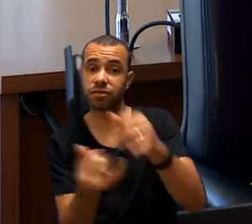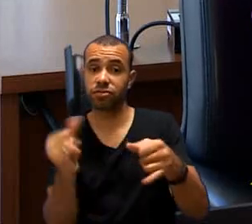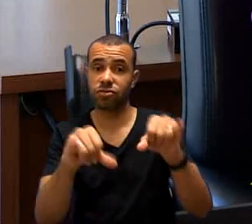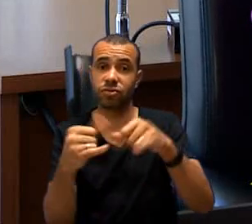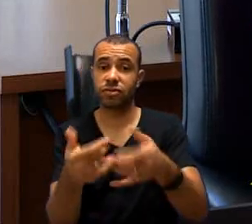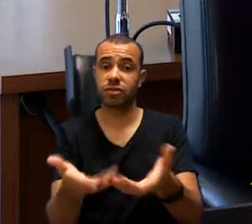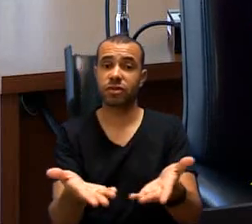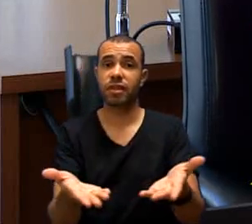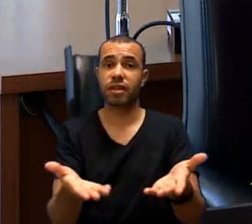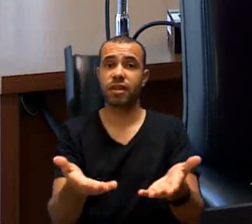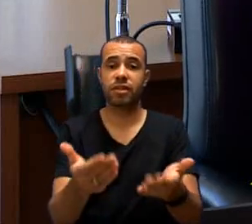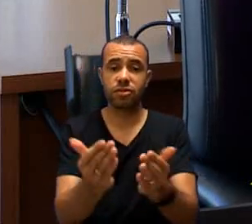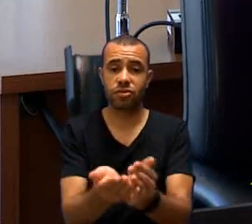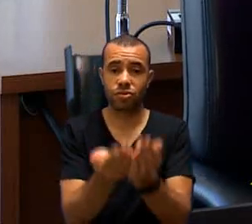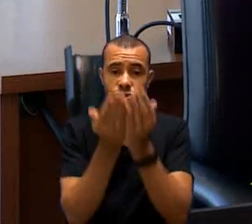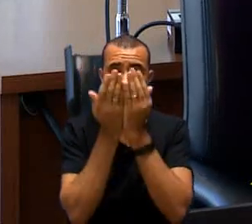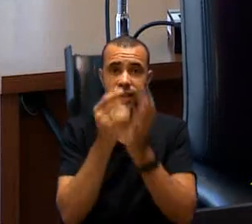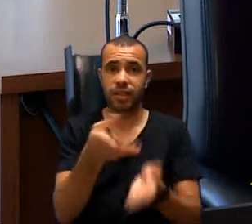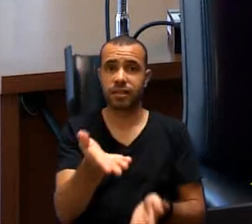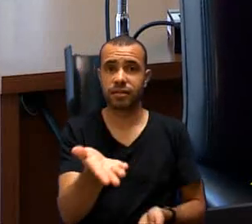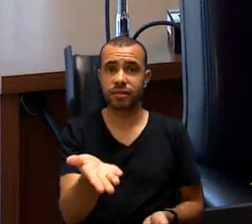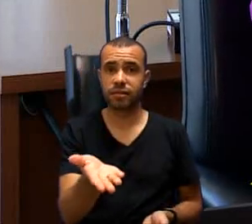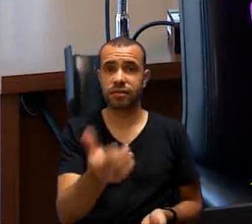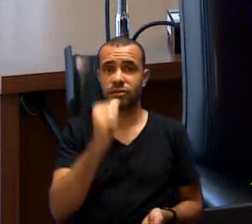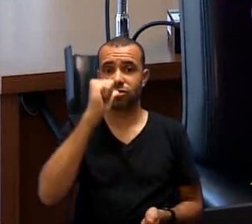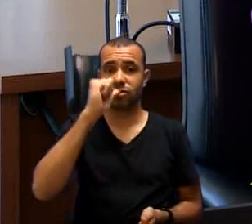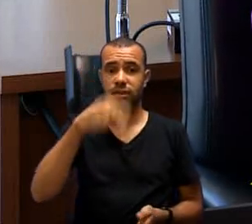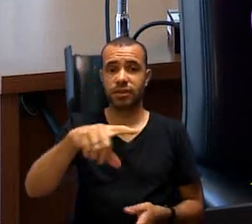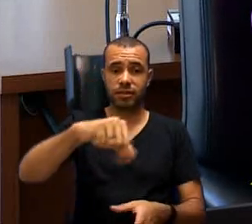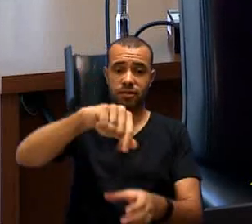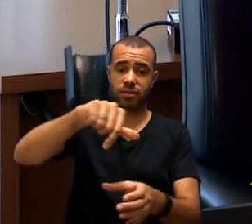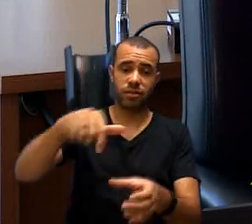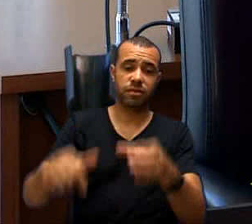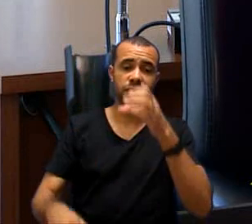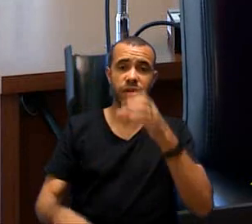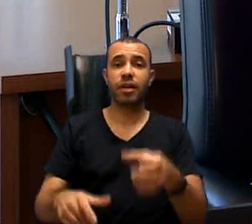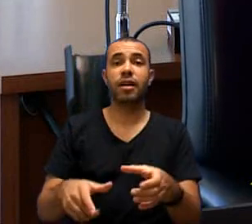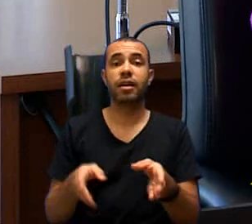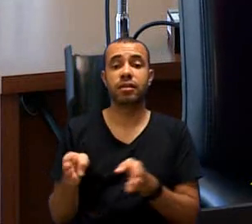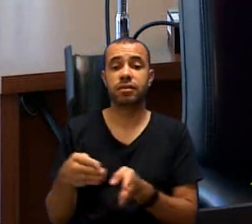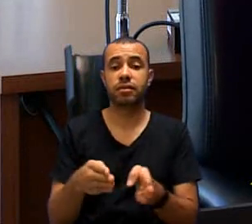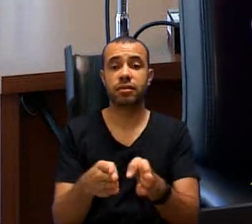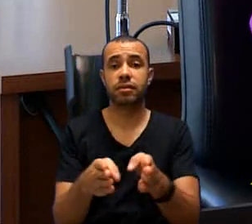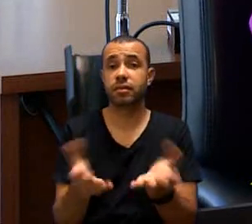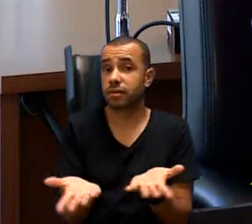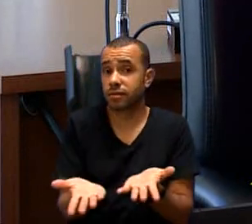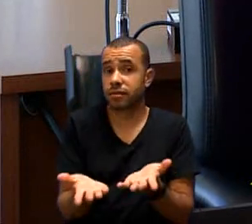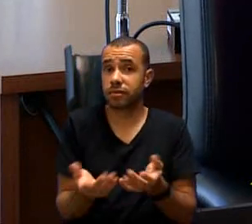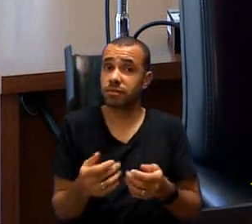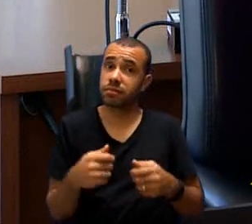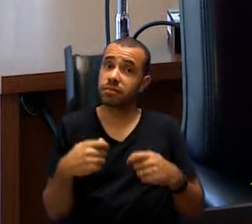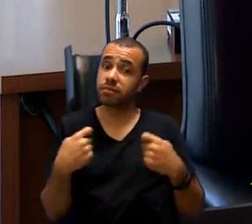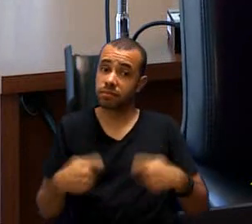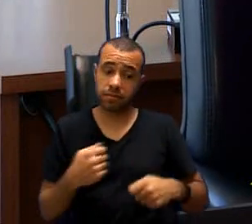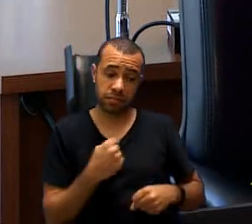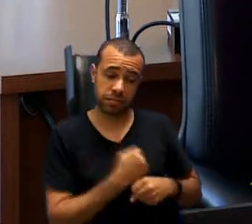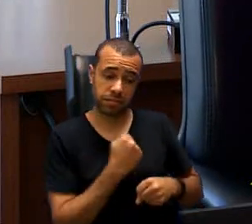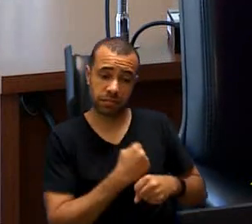na Zona Norte possam beber essa água tratada da nova estação de tratamento. Então, o conjunto da obra tem que ser discutido,